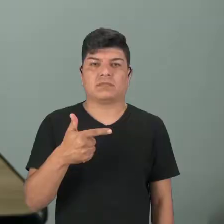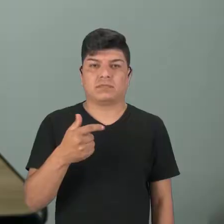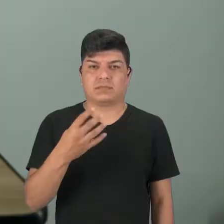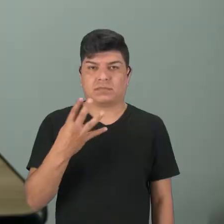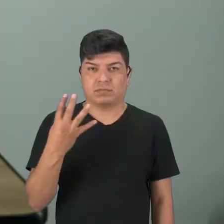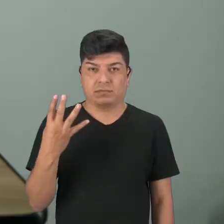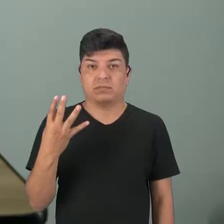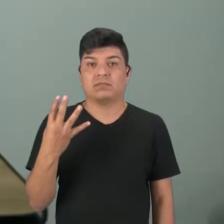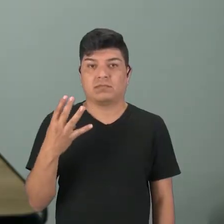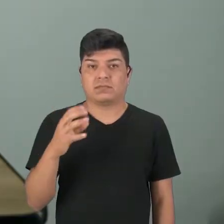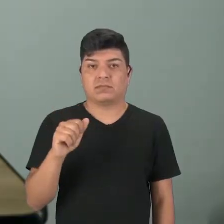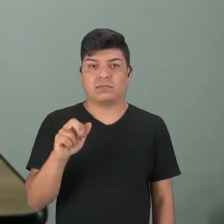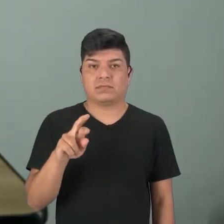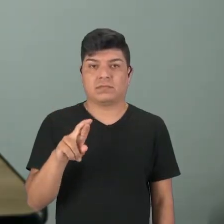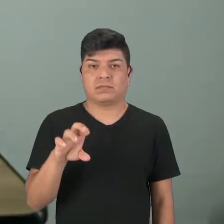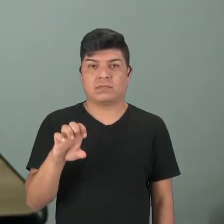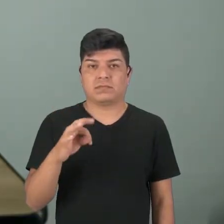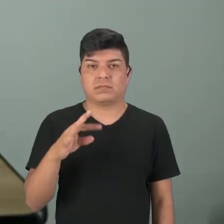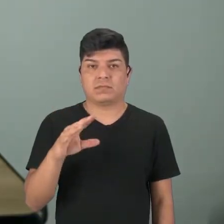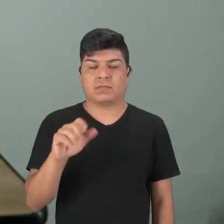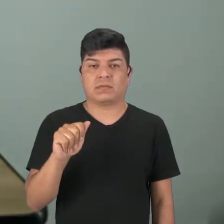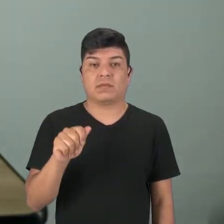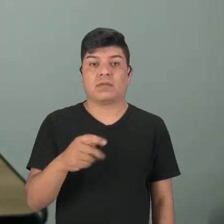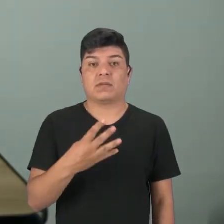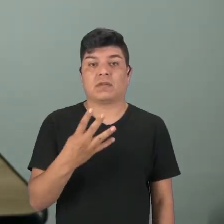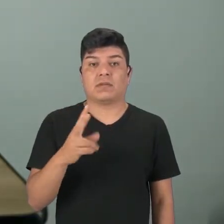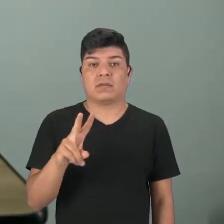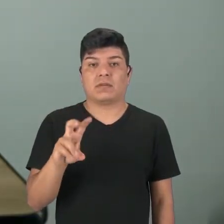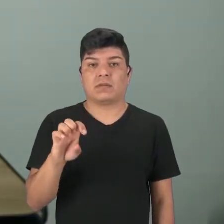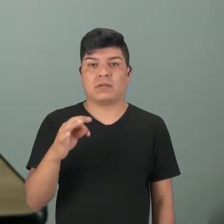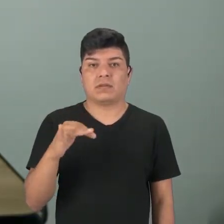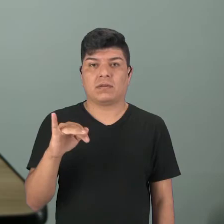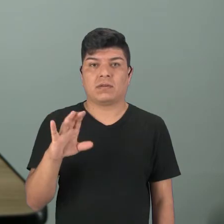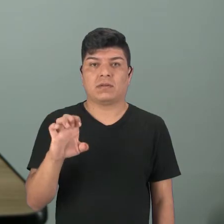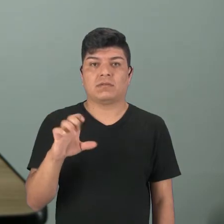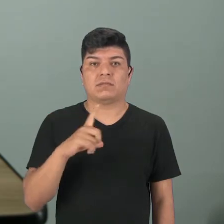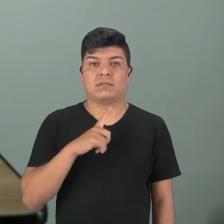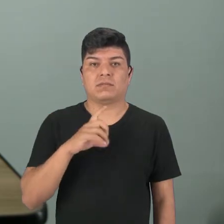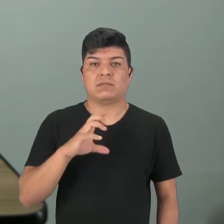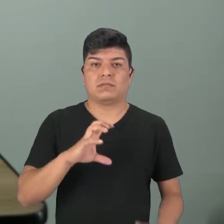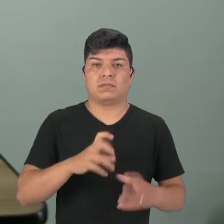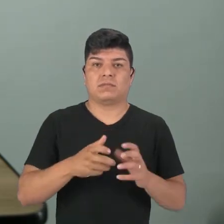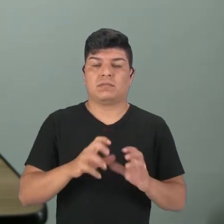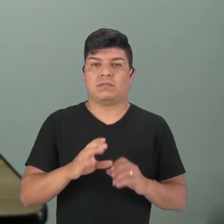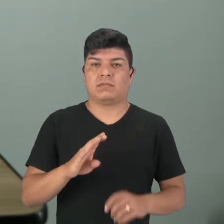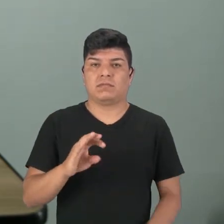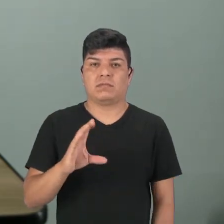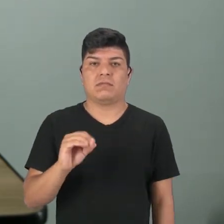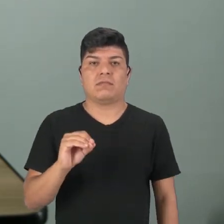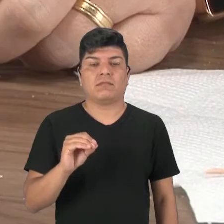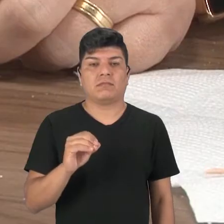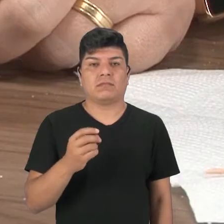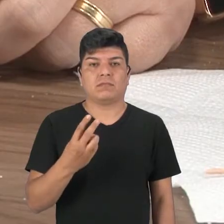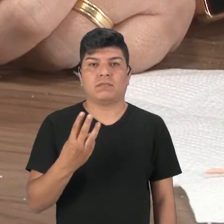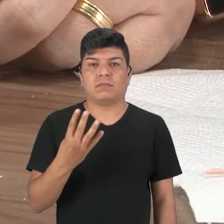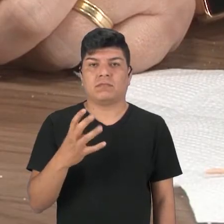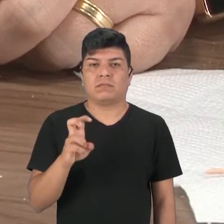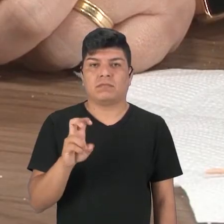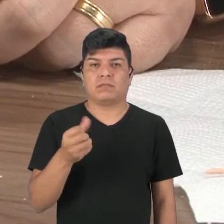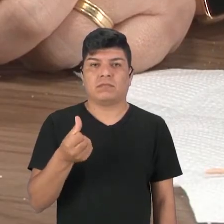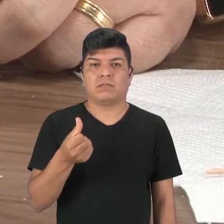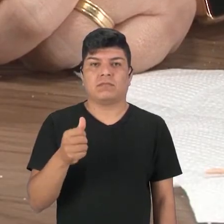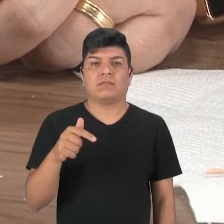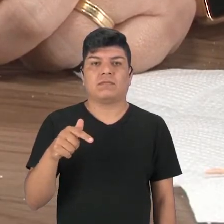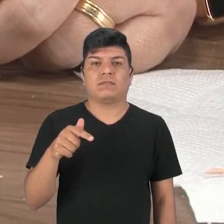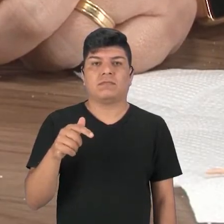A quantidade de arestas. Agora vamos ver quantas vértices tem um cubo. 1, 2, 3, 4,